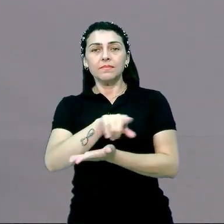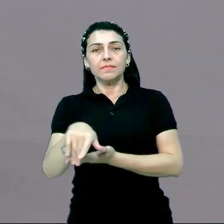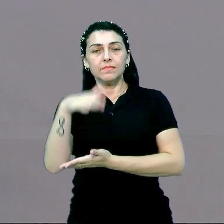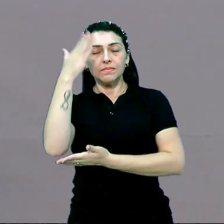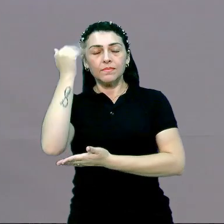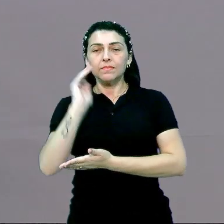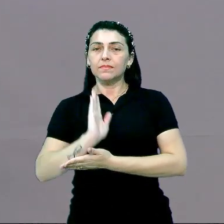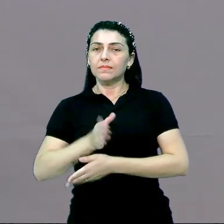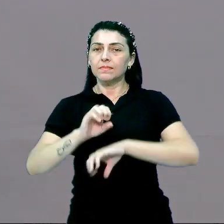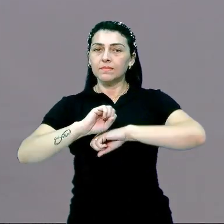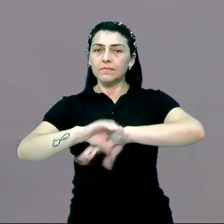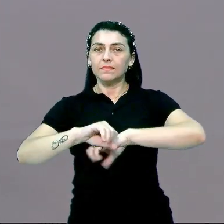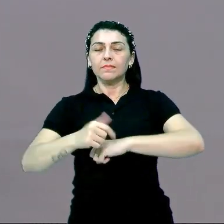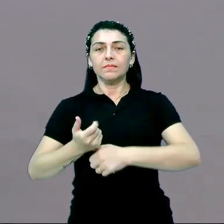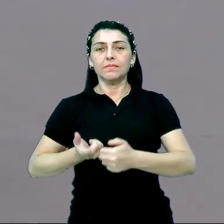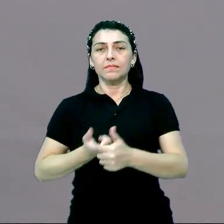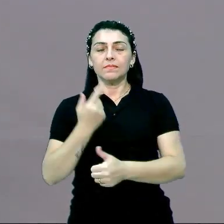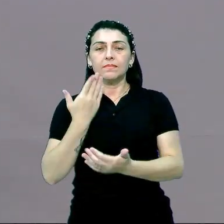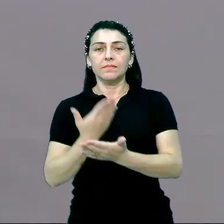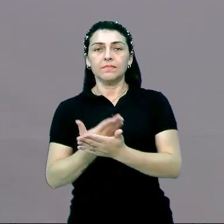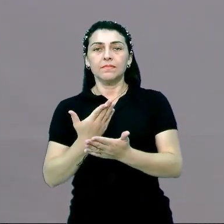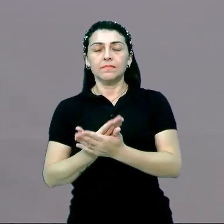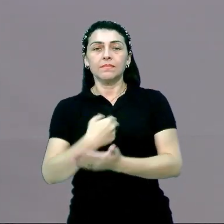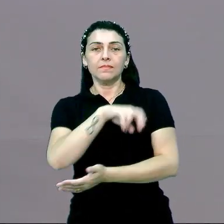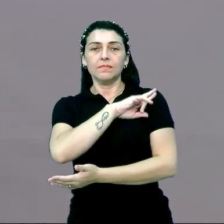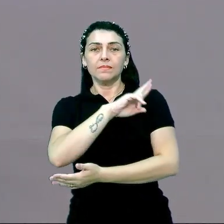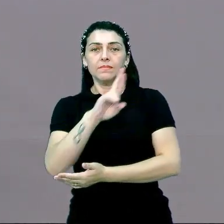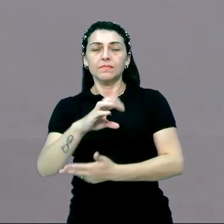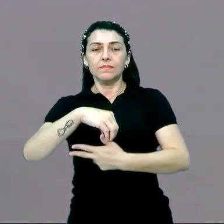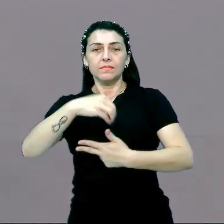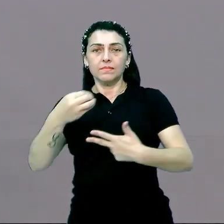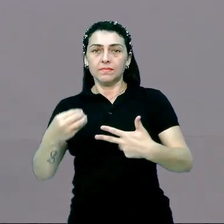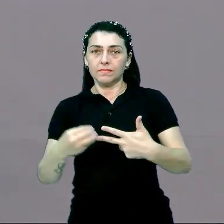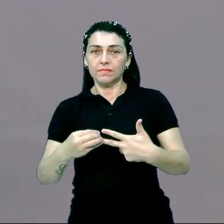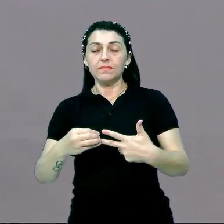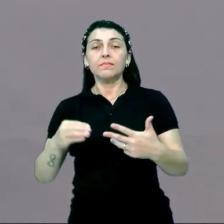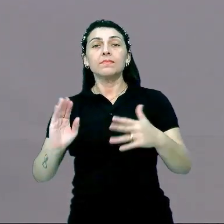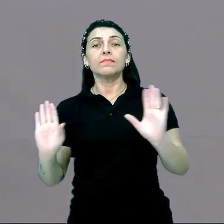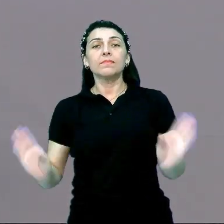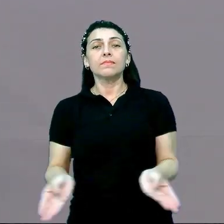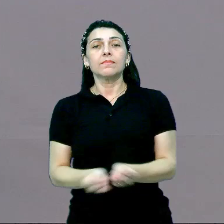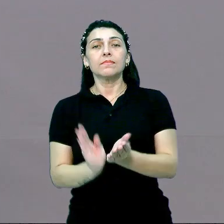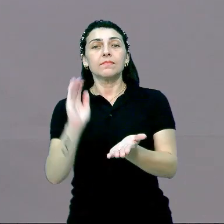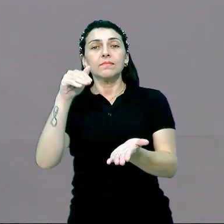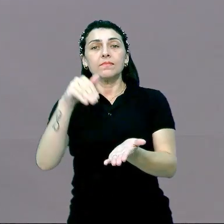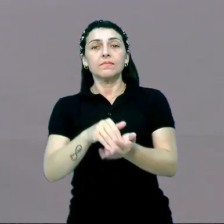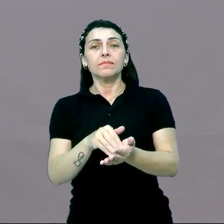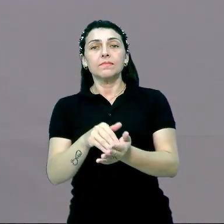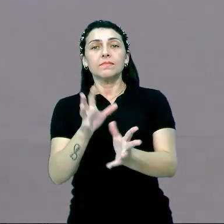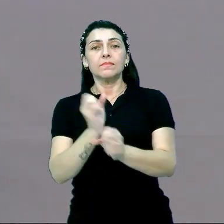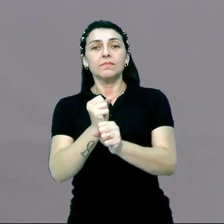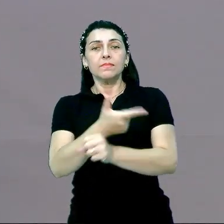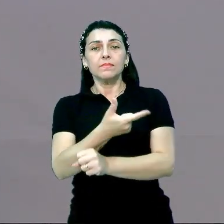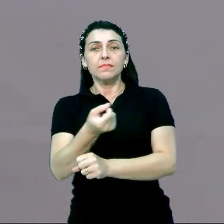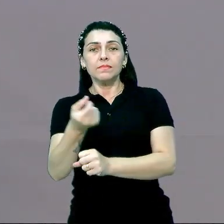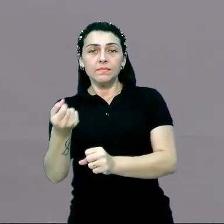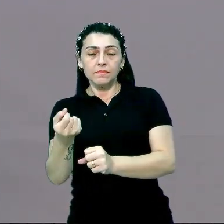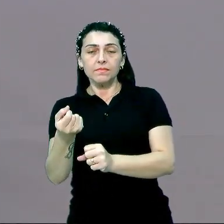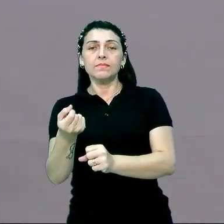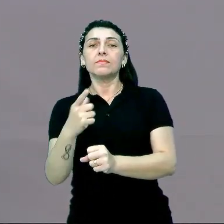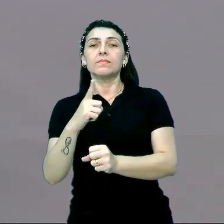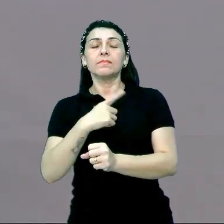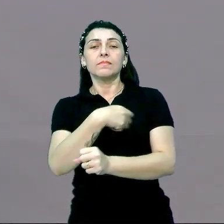já trabalhamos na primeira aula sobre as competências do Enem, que a conclusão ela equivale a 200 pontos. Existe